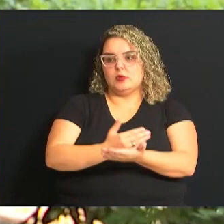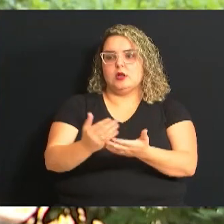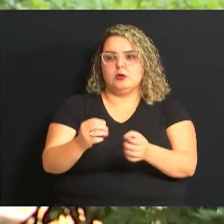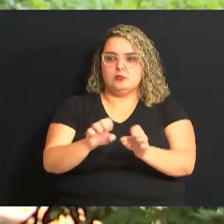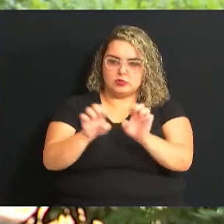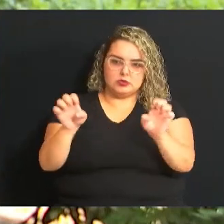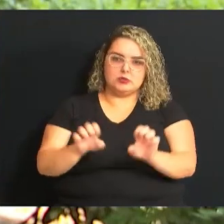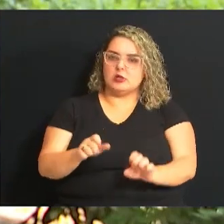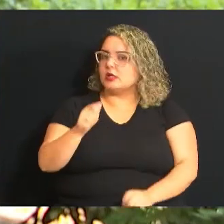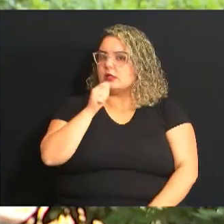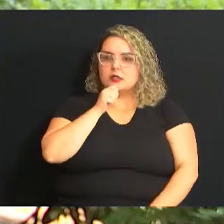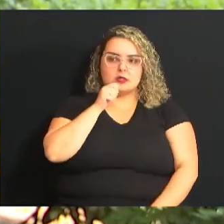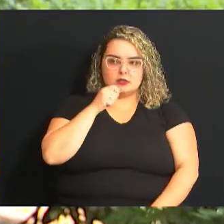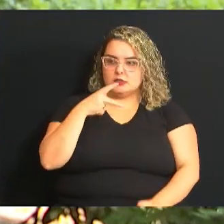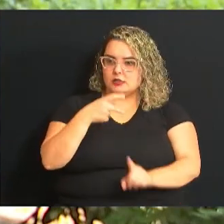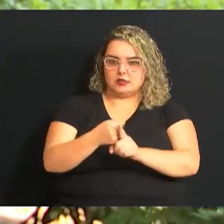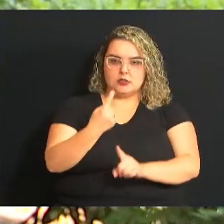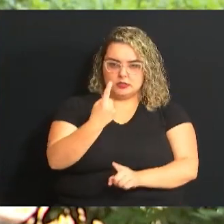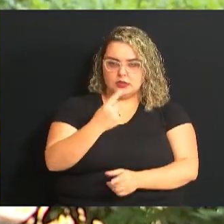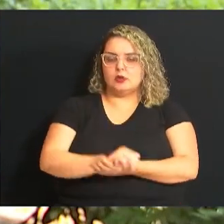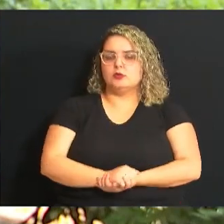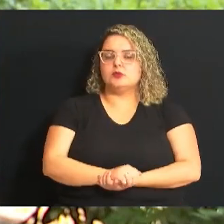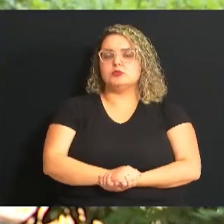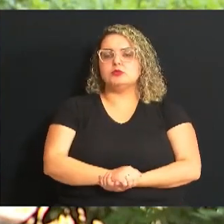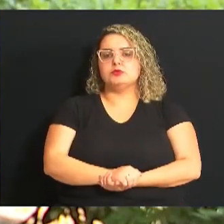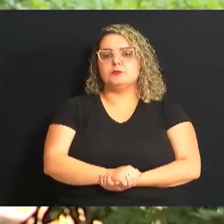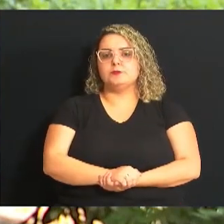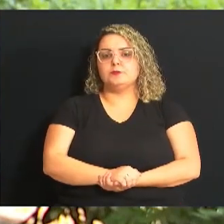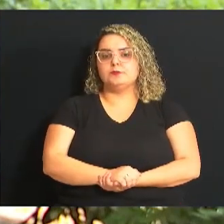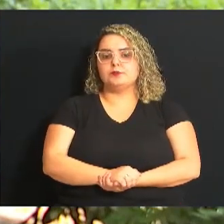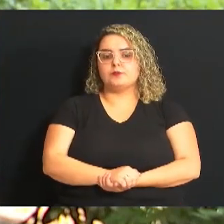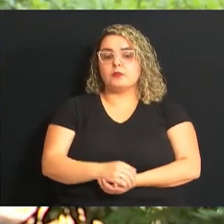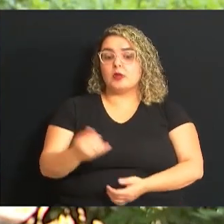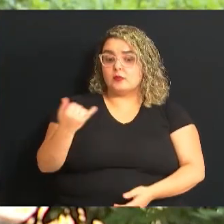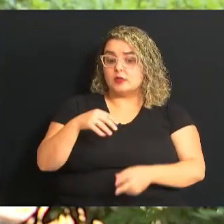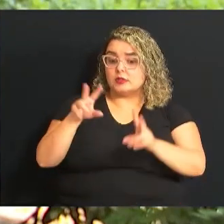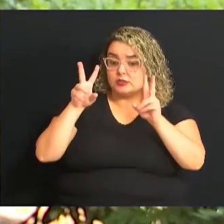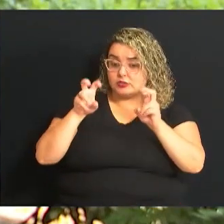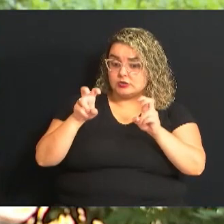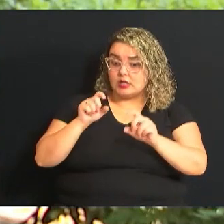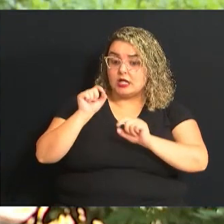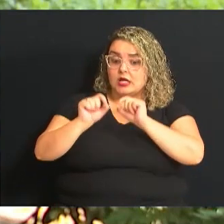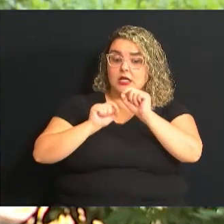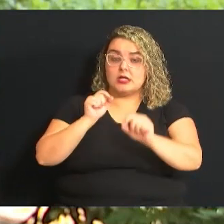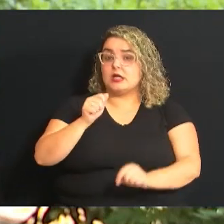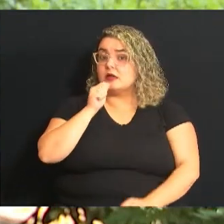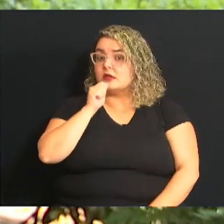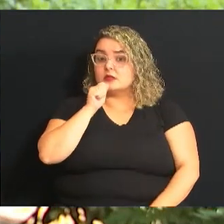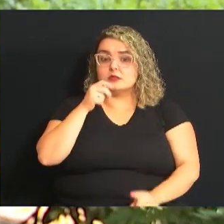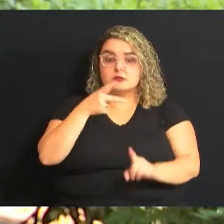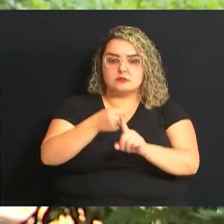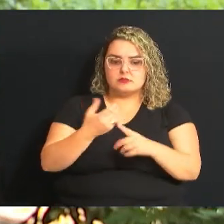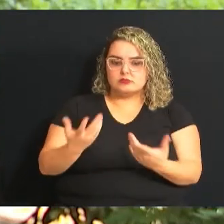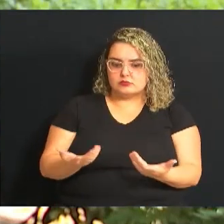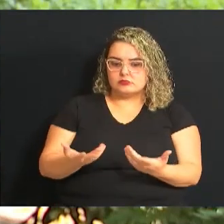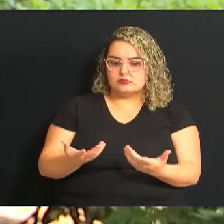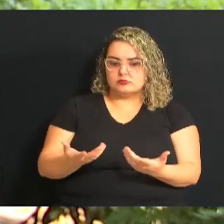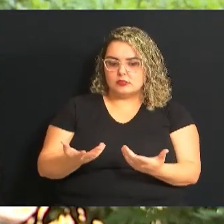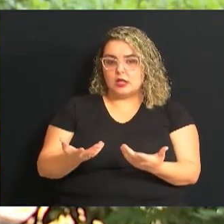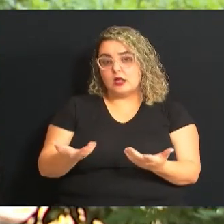não tem dose 1. E falando sobre essa questão de quem ainda não vacinou, a gente está aí com